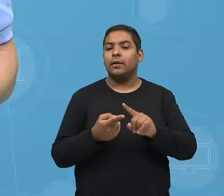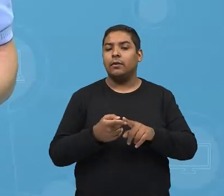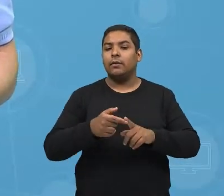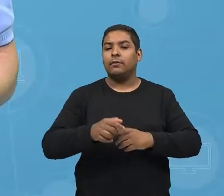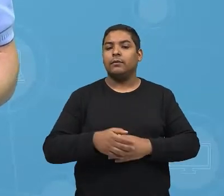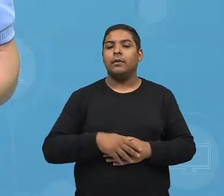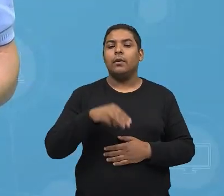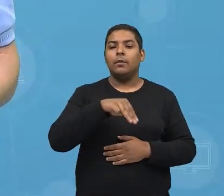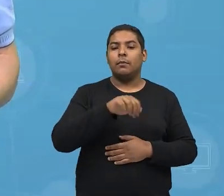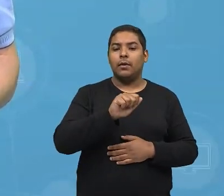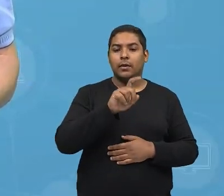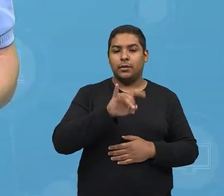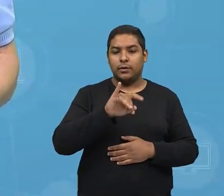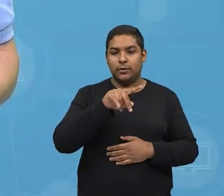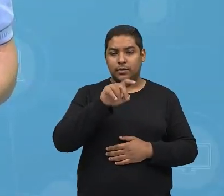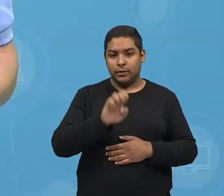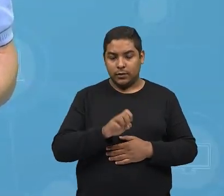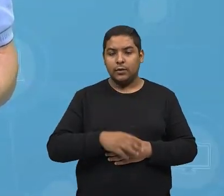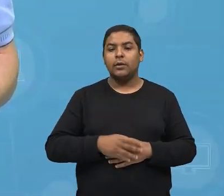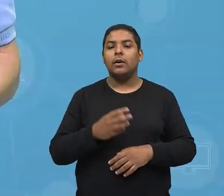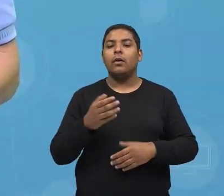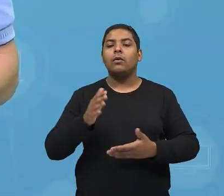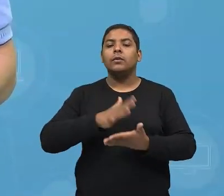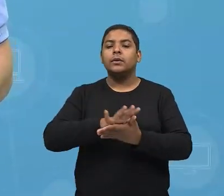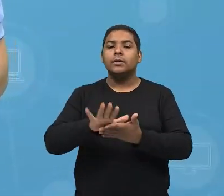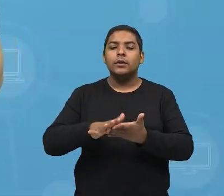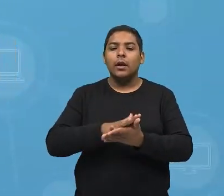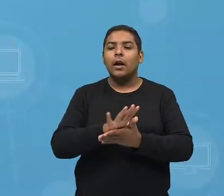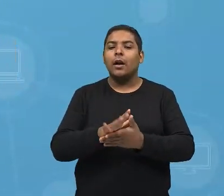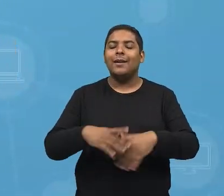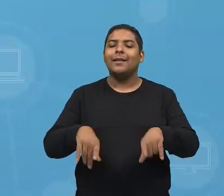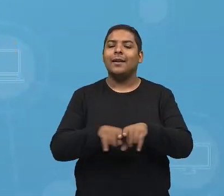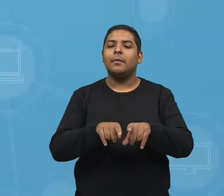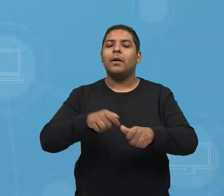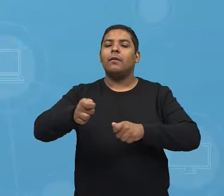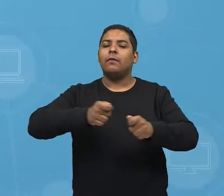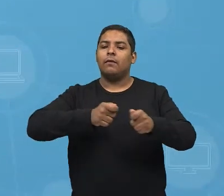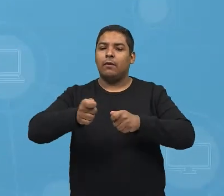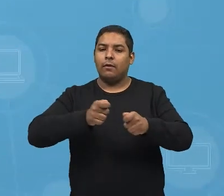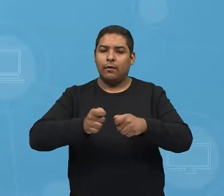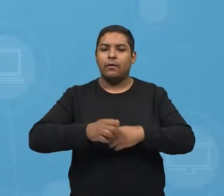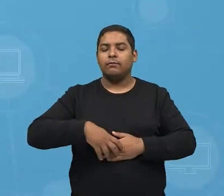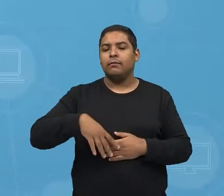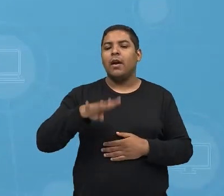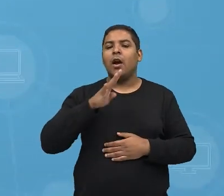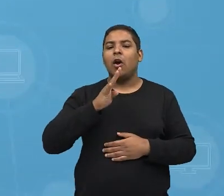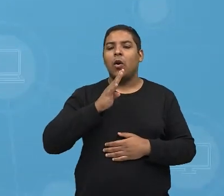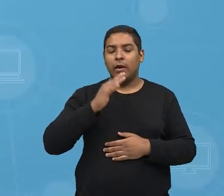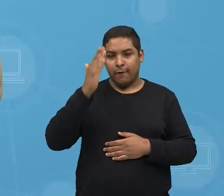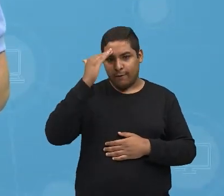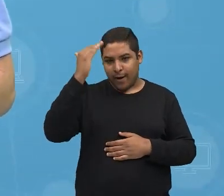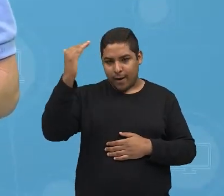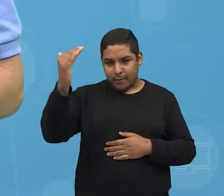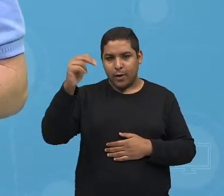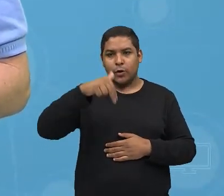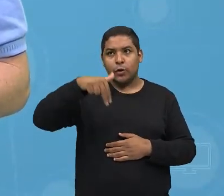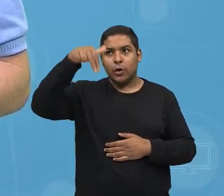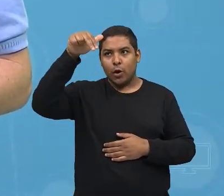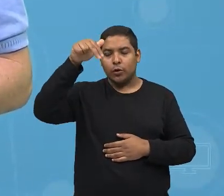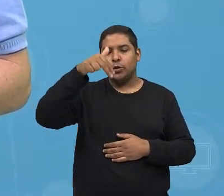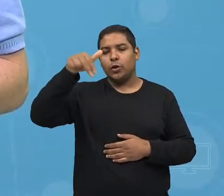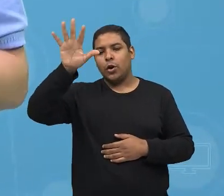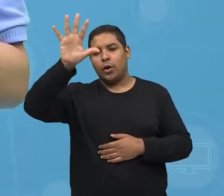Foi o maxixe, foi o samba e o nosso forró, que é muito conhecido, principalmente na região norte e